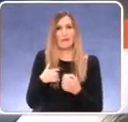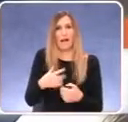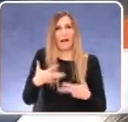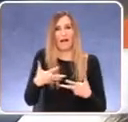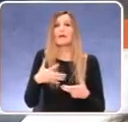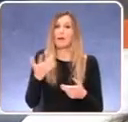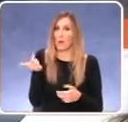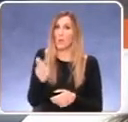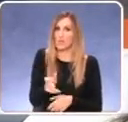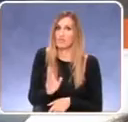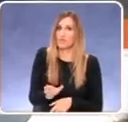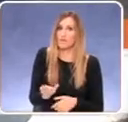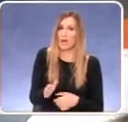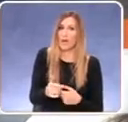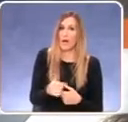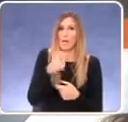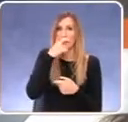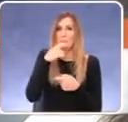me aconteceu partir-se e depois...